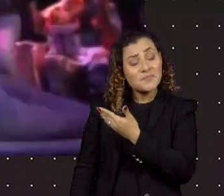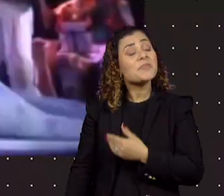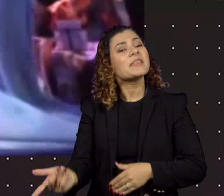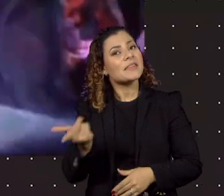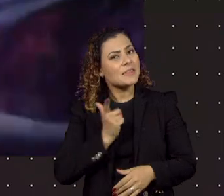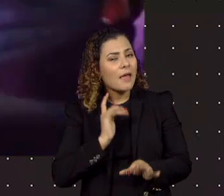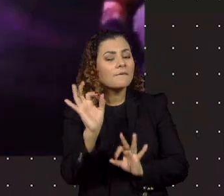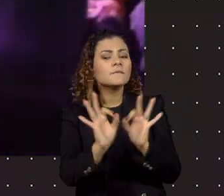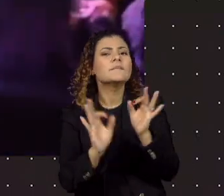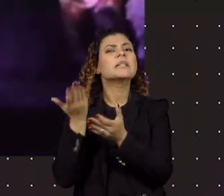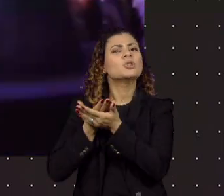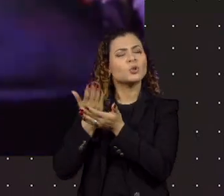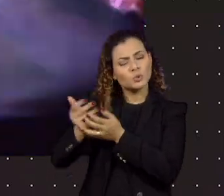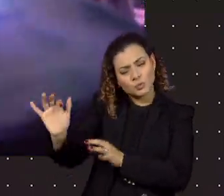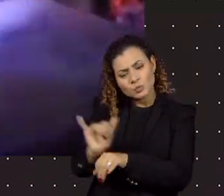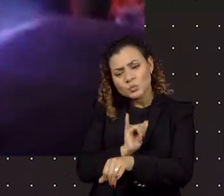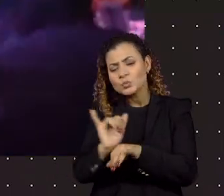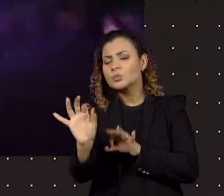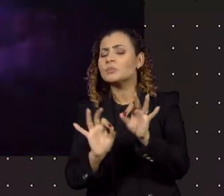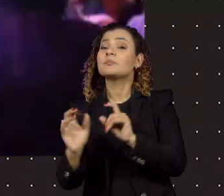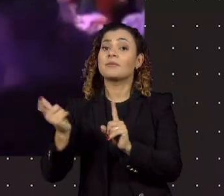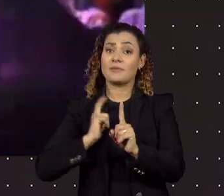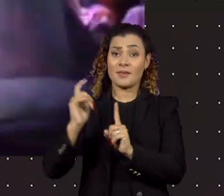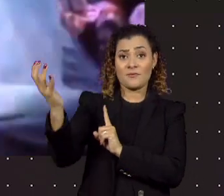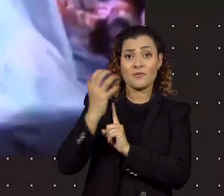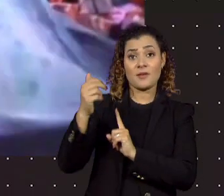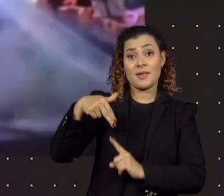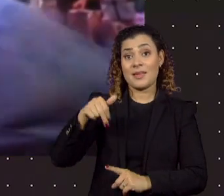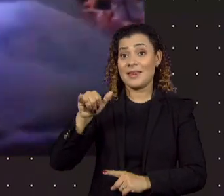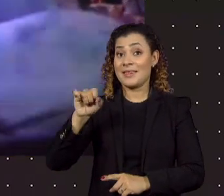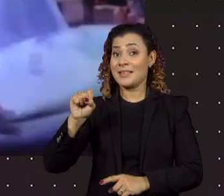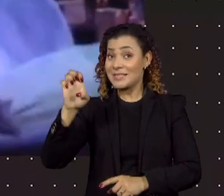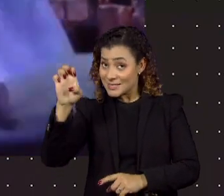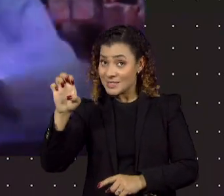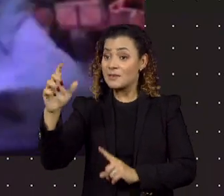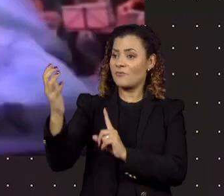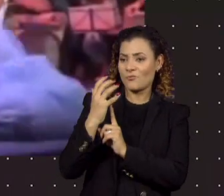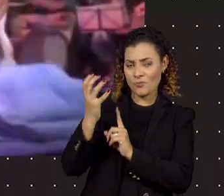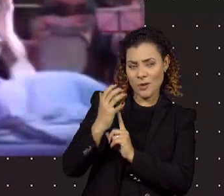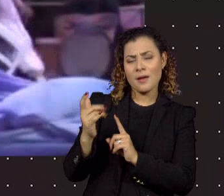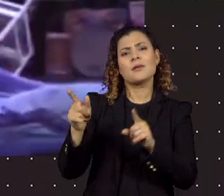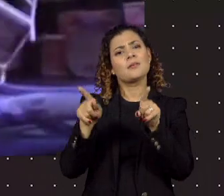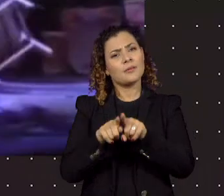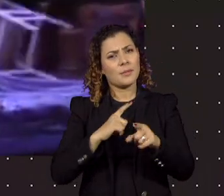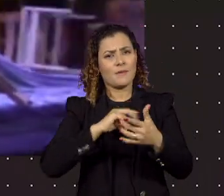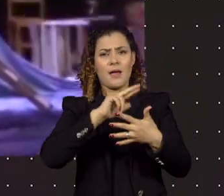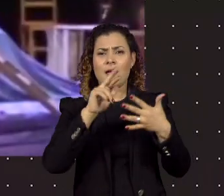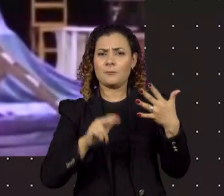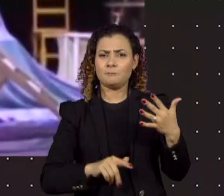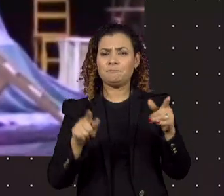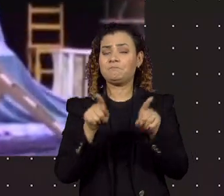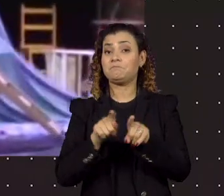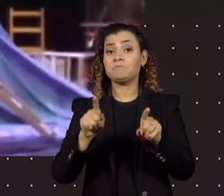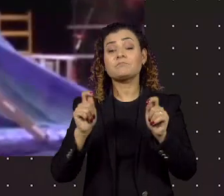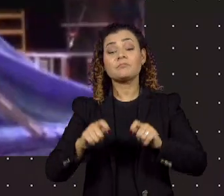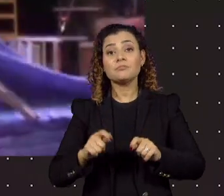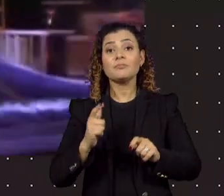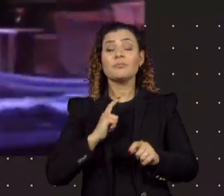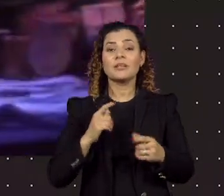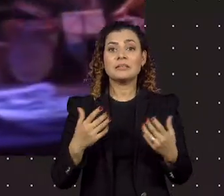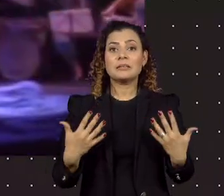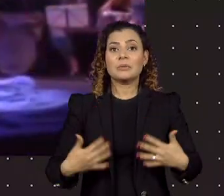elaboração. E as influências da doutora Anísio da Silveira, do Jung, o Ilo dava aqueles